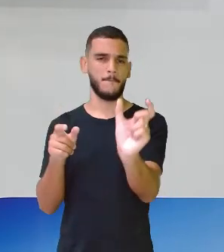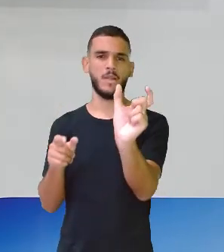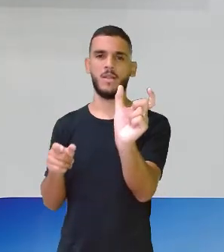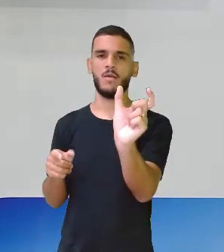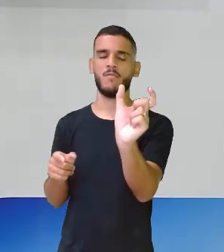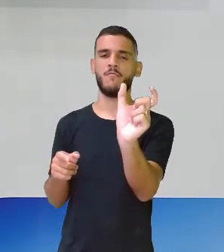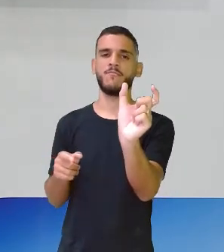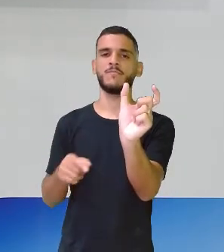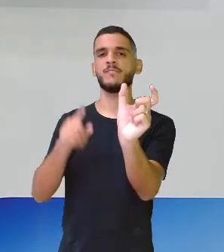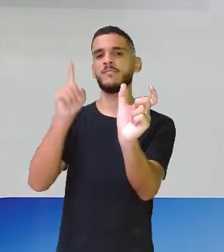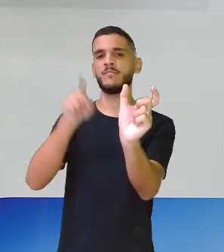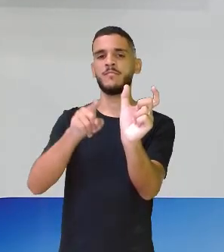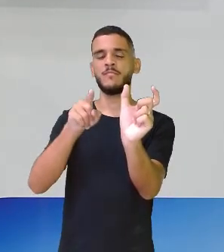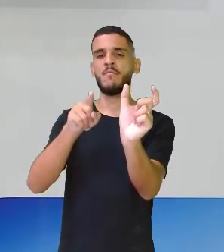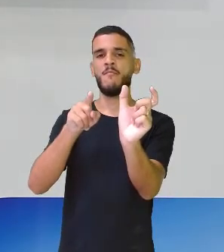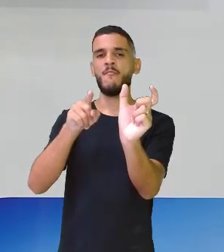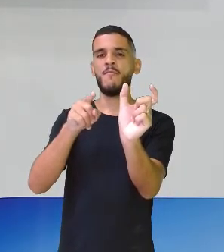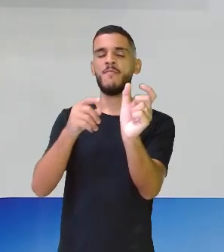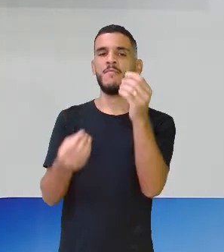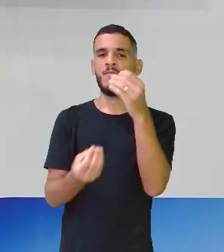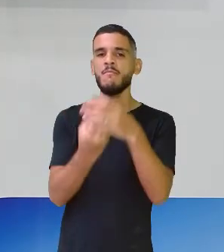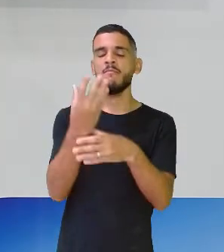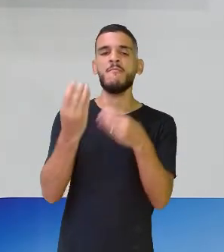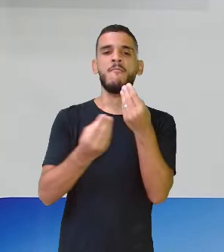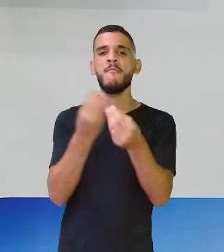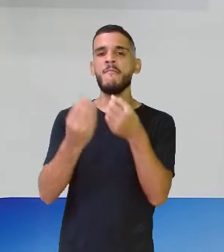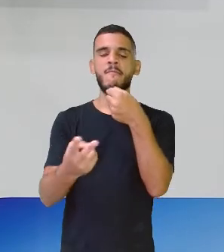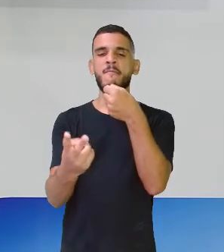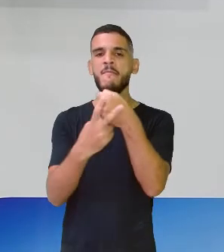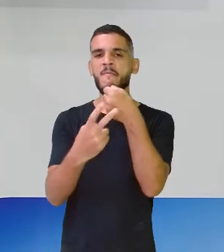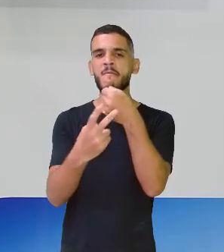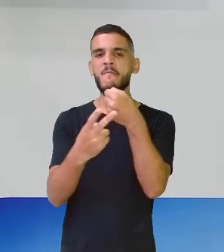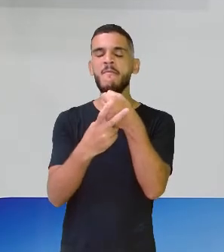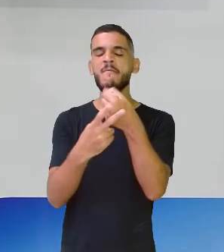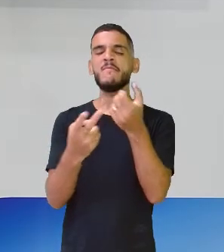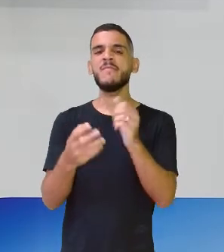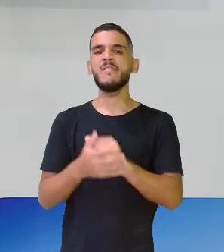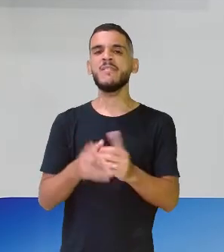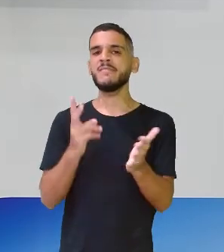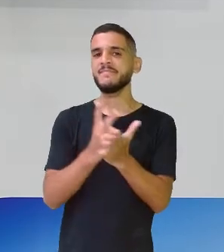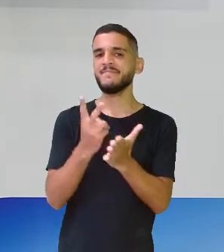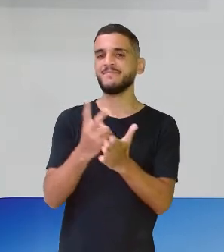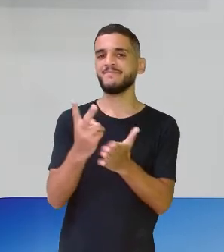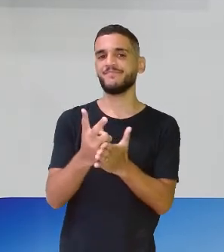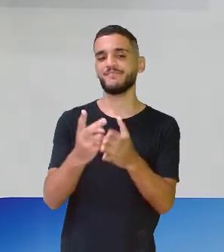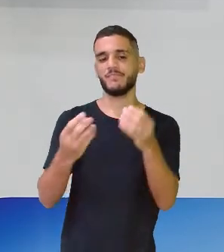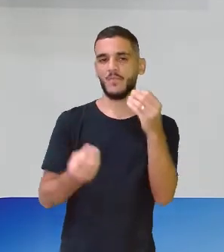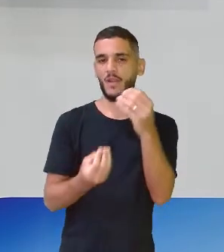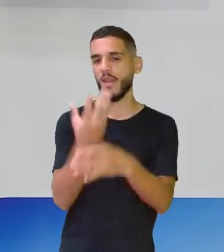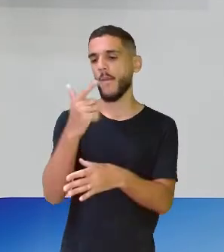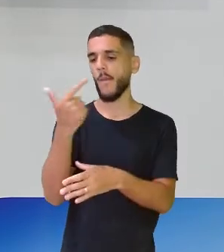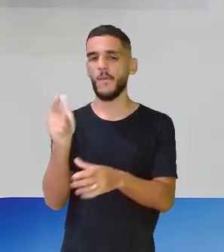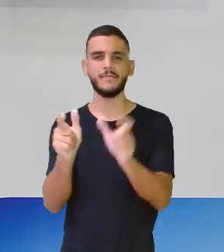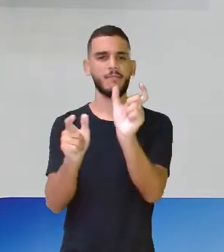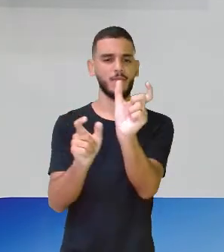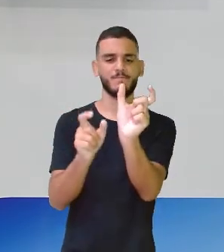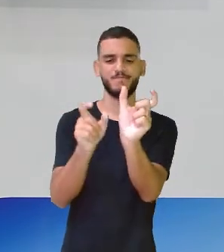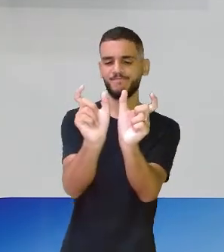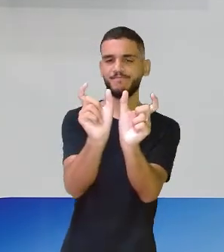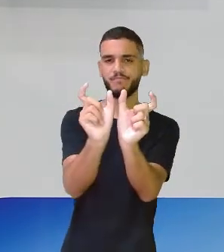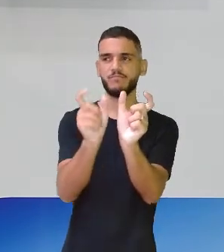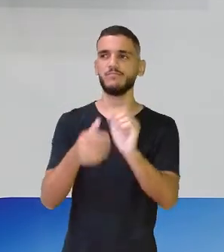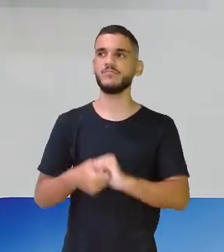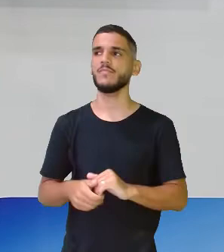de verbos, que sai perdendo um pedacinho, pegando outro pedacinho, e aí formando outras palavras.